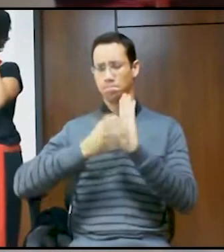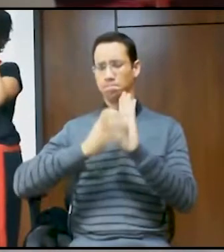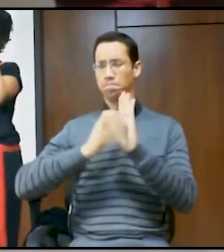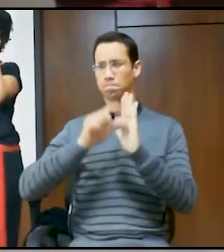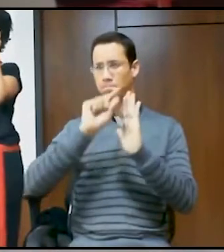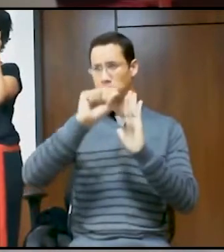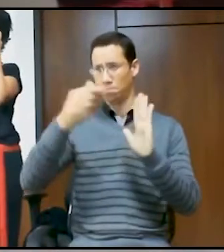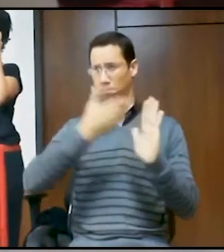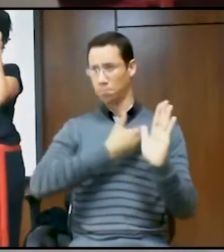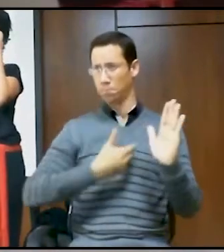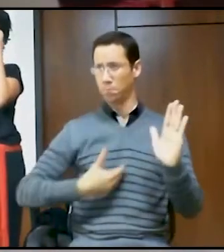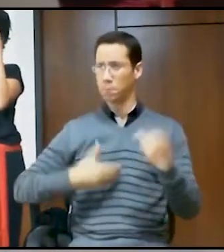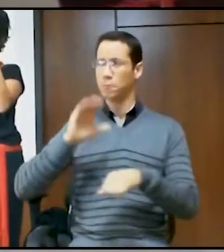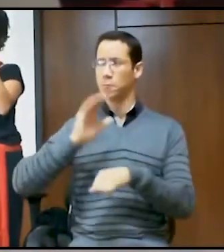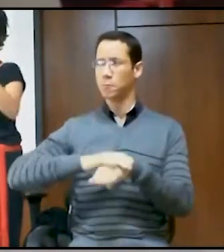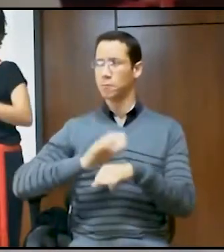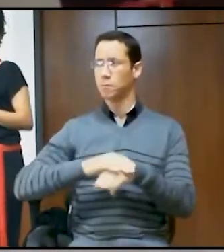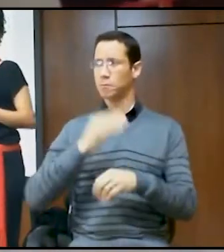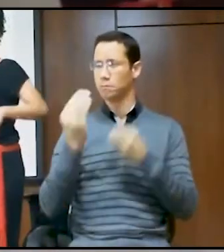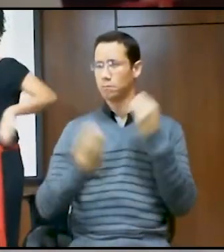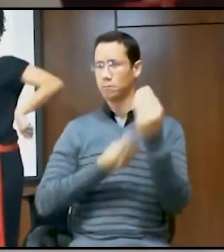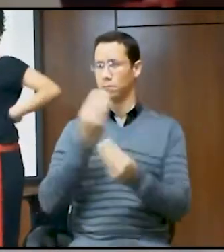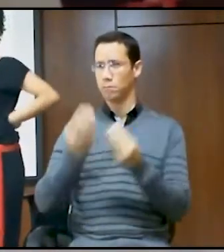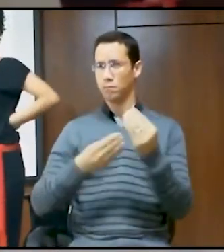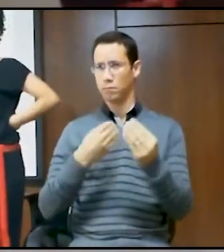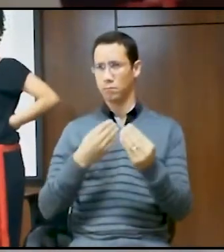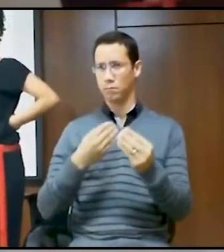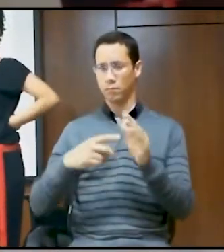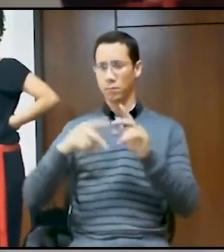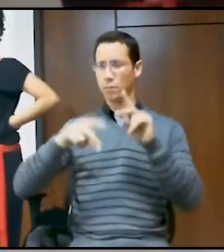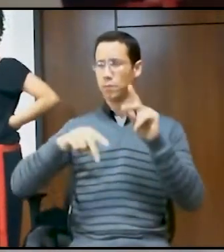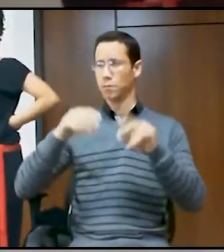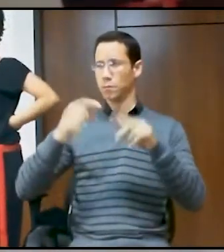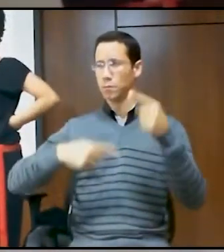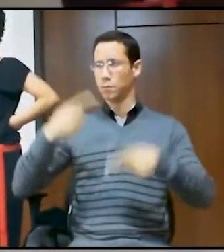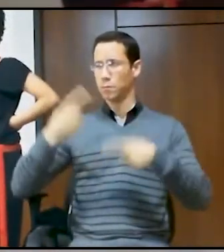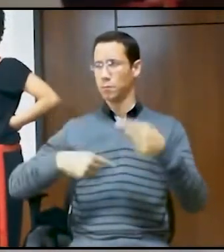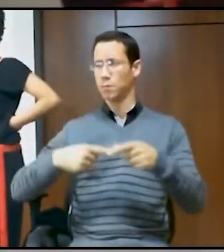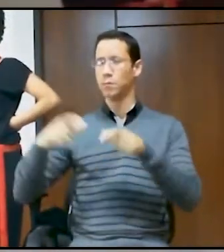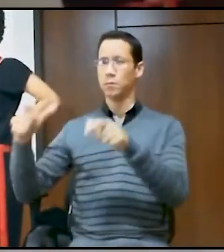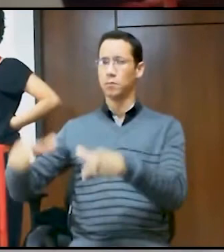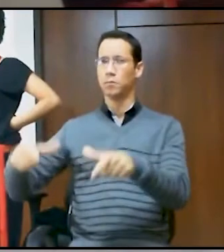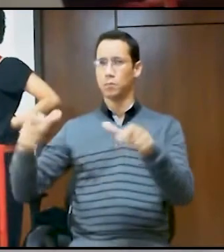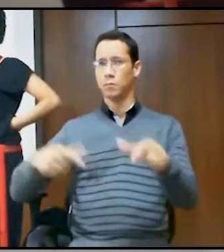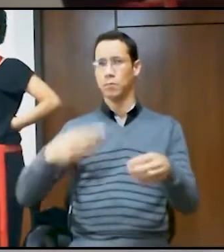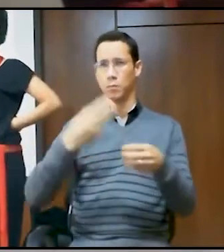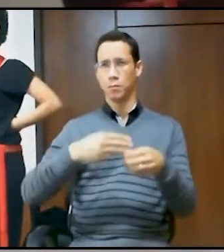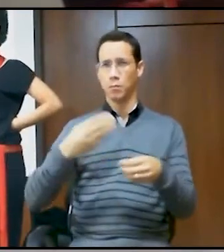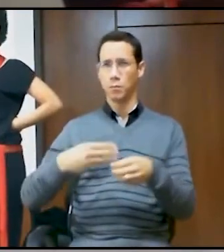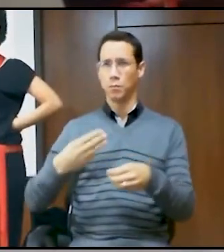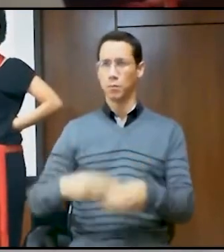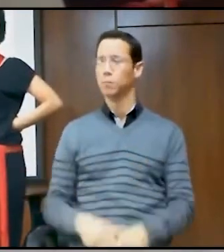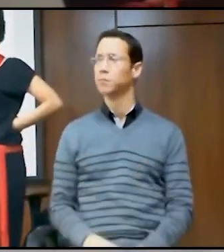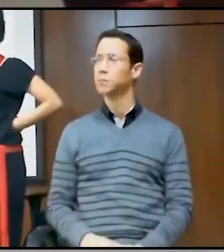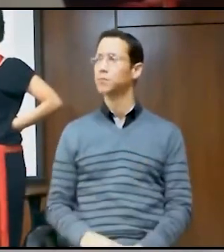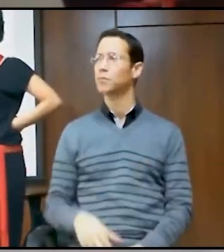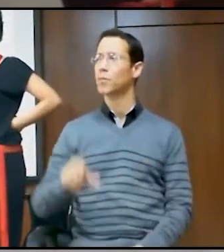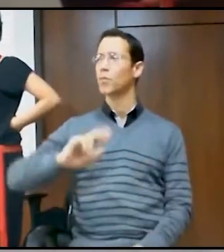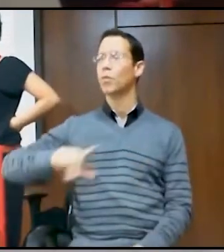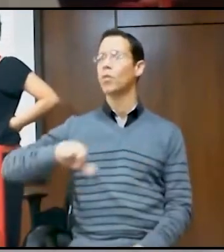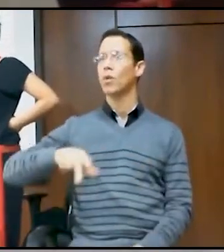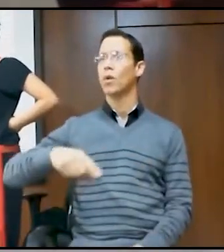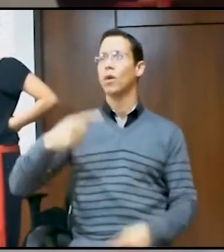políticos, quem foi que instaurou essa política em cada município, mostrando para vocês que não é uma